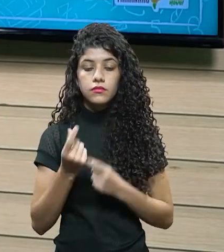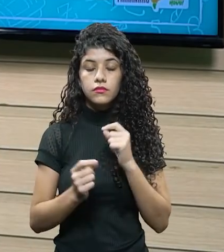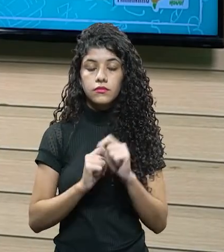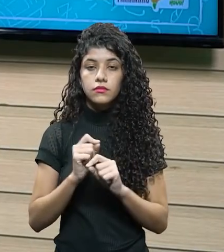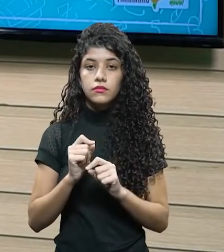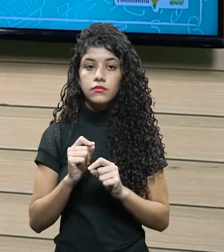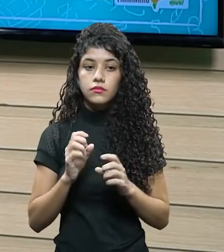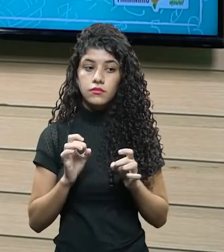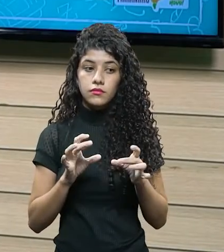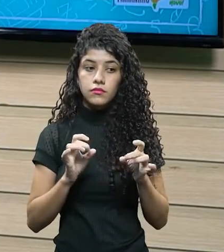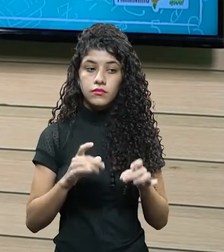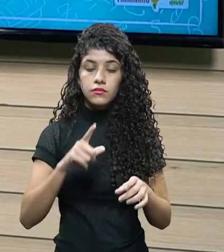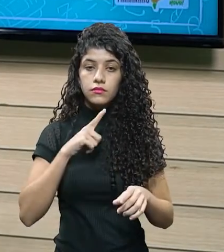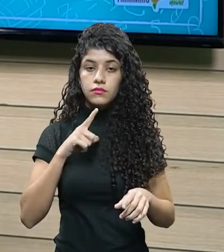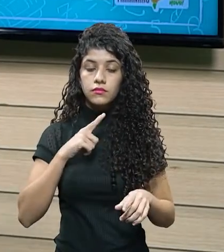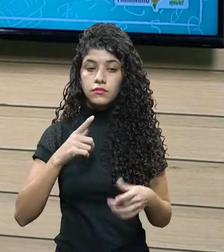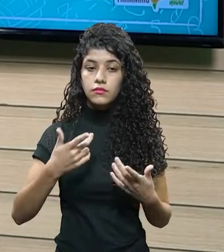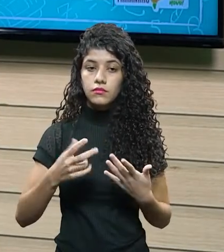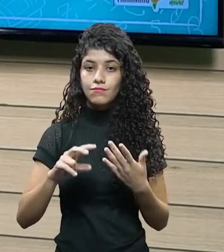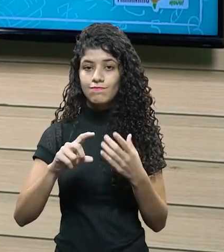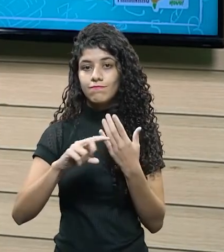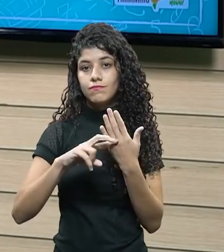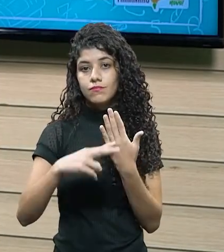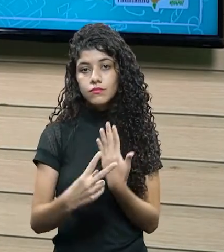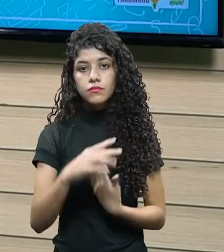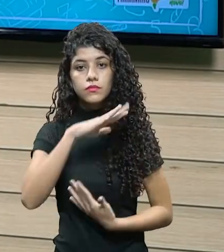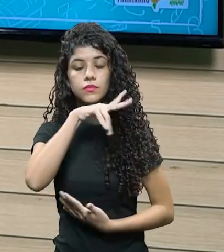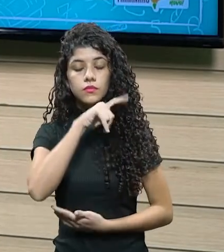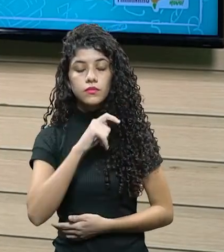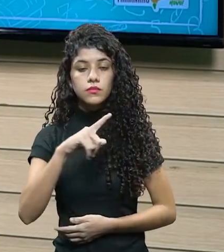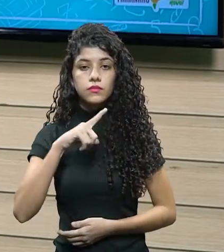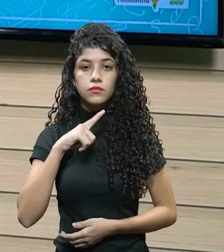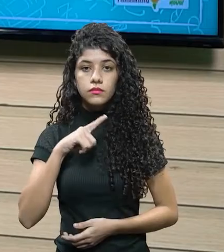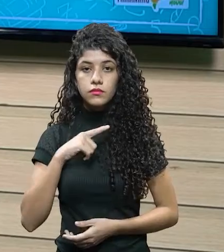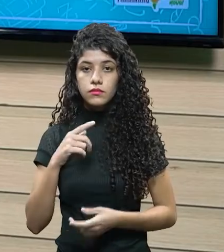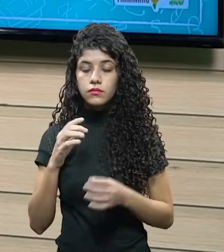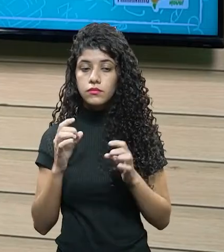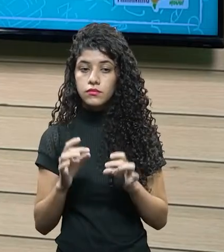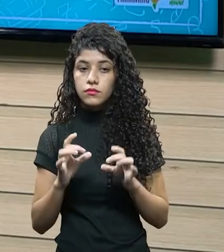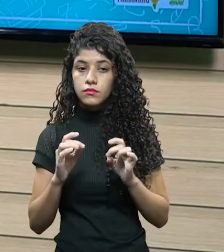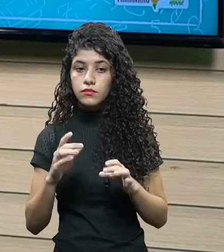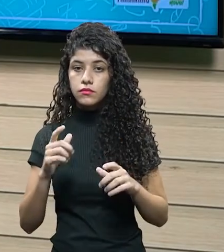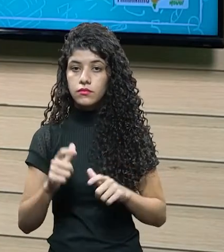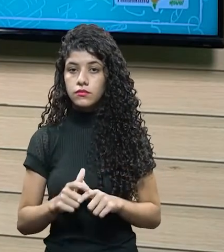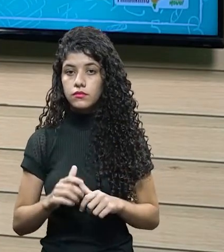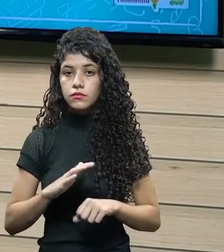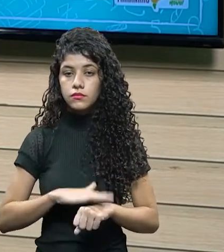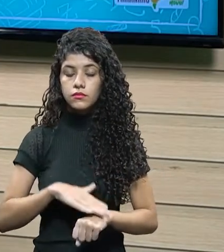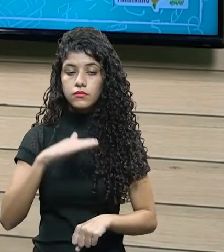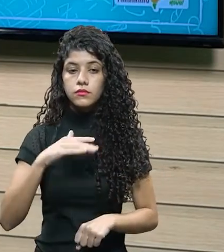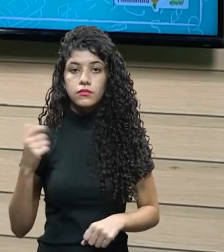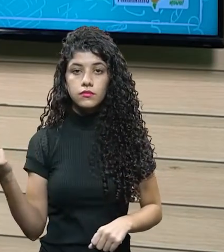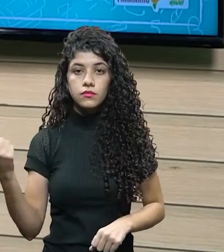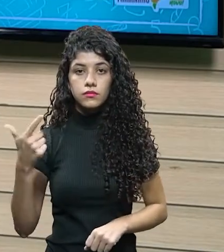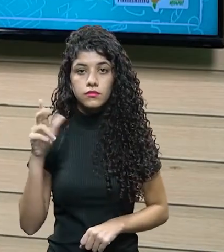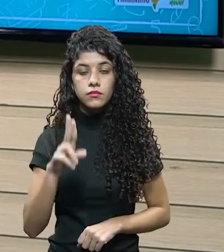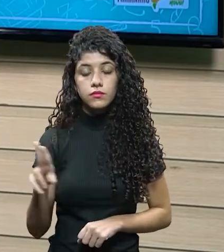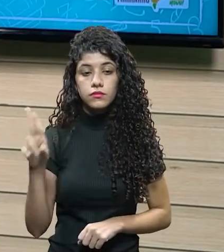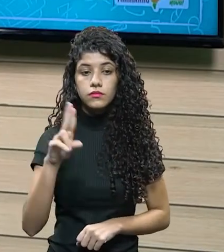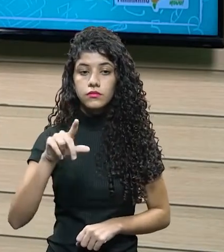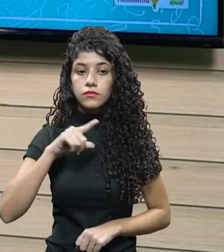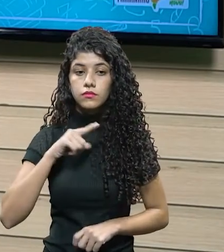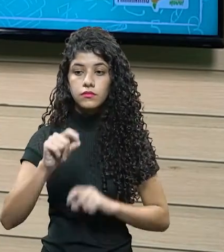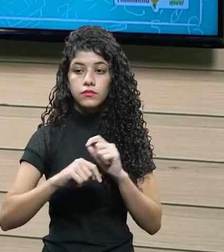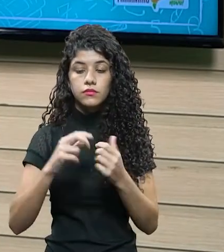que o que eu vendi, eu vou ter um prejuízo. Se eu consigo ter uma receita maior de vendas do que os meus custos e